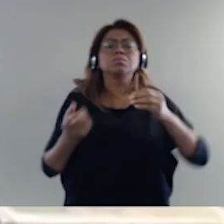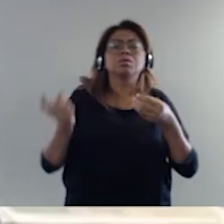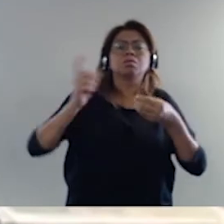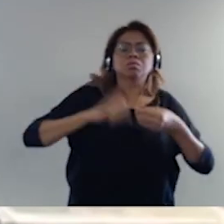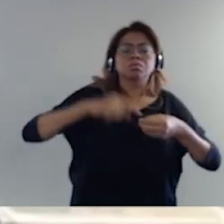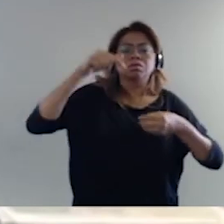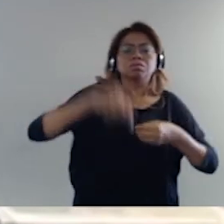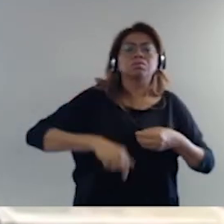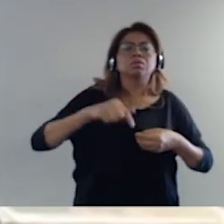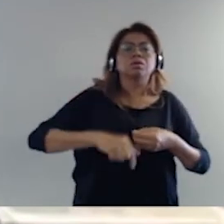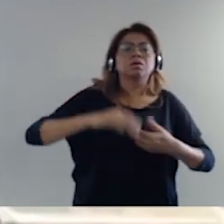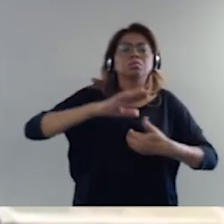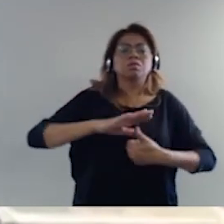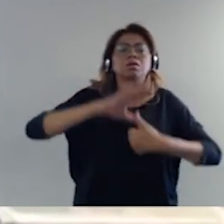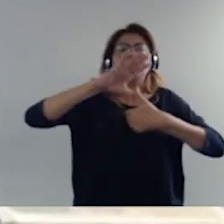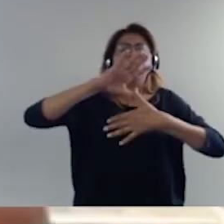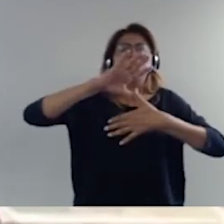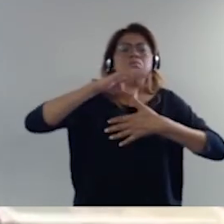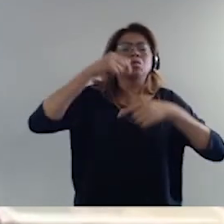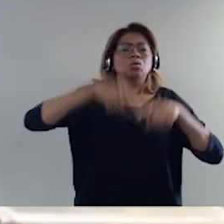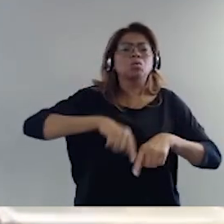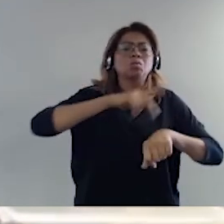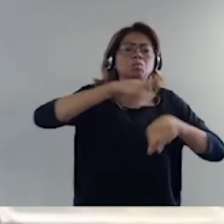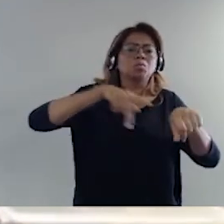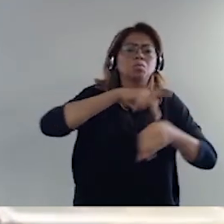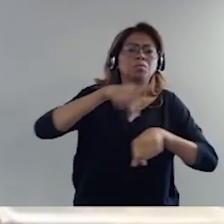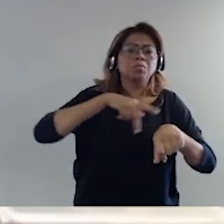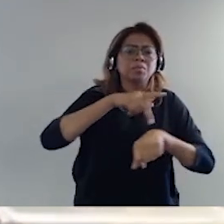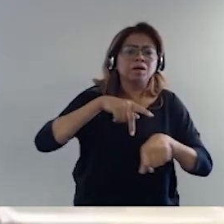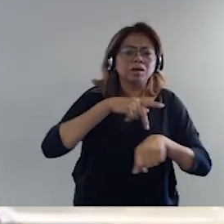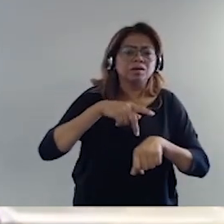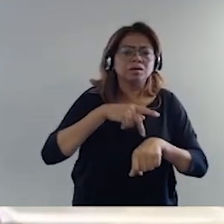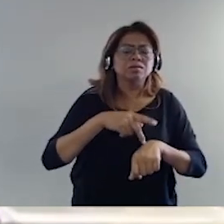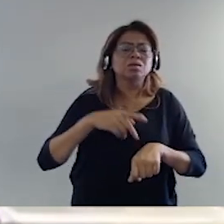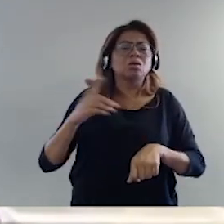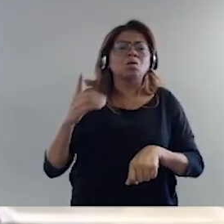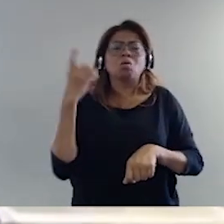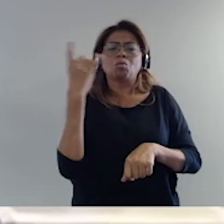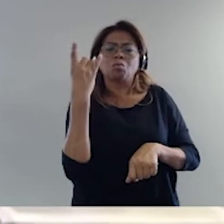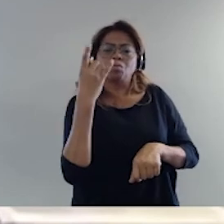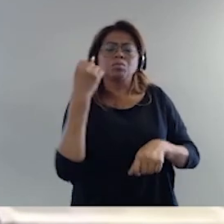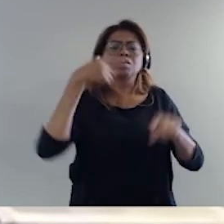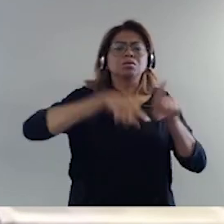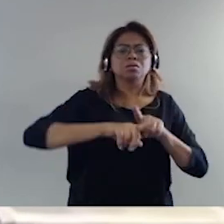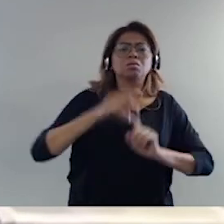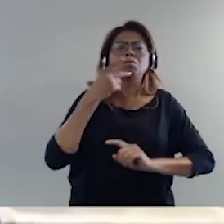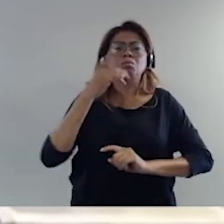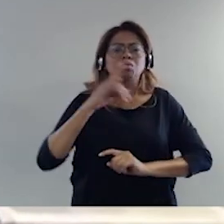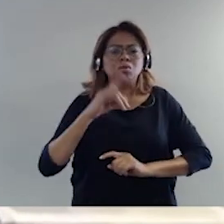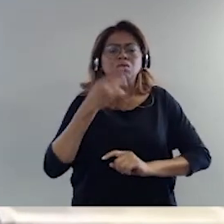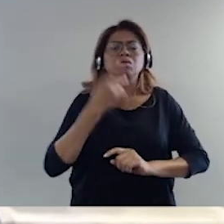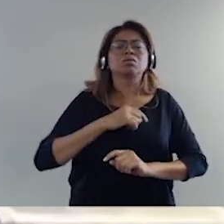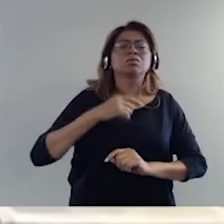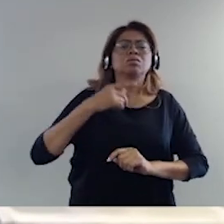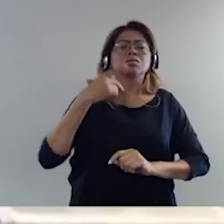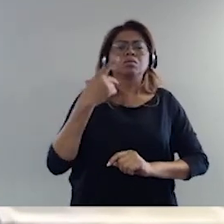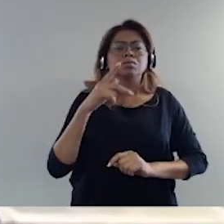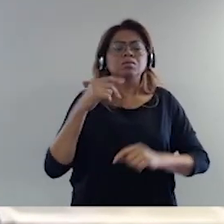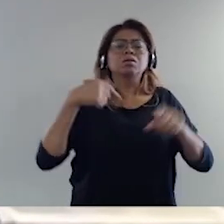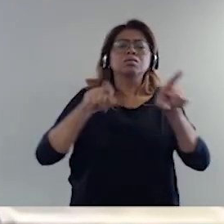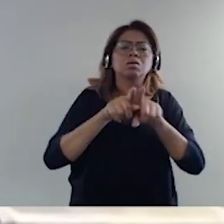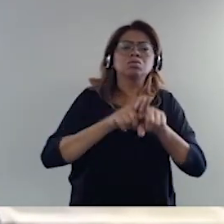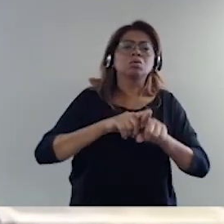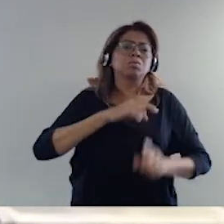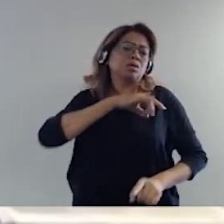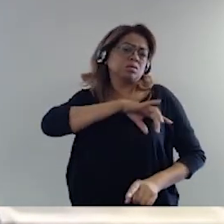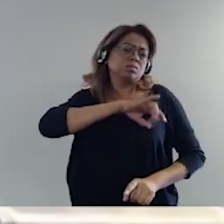à América Latina, em países como Peru, Bolívia, Equador e mesmo o Chile, tradicionalmente estável, estava vivendo